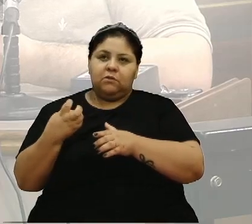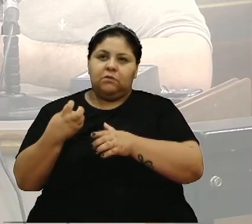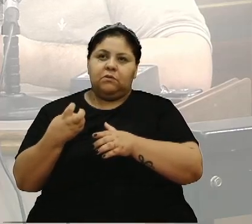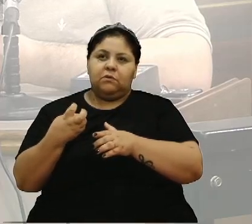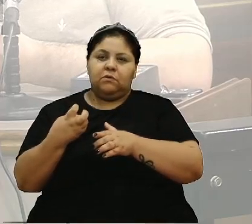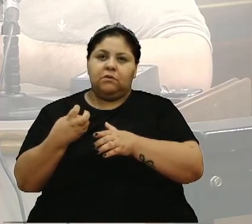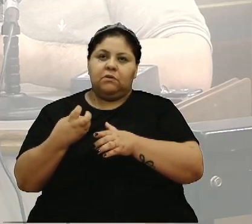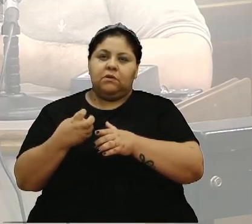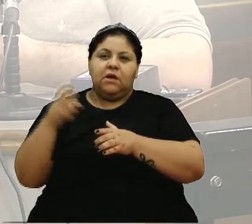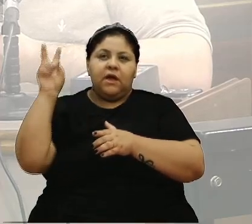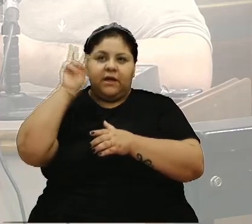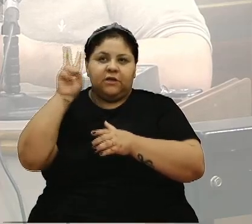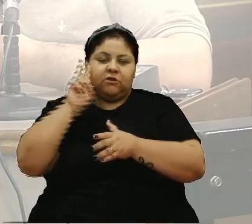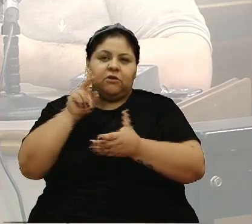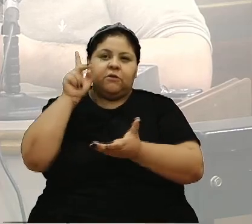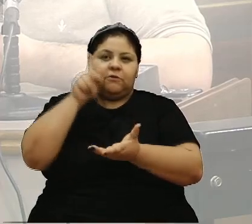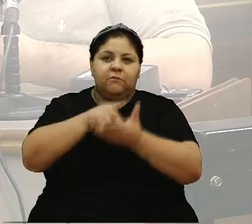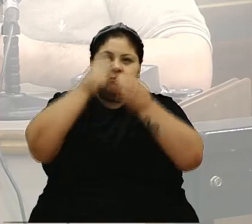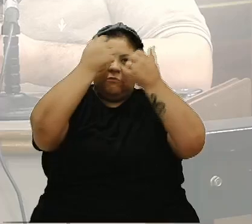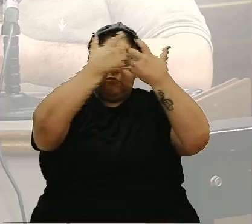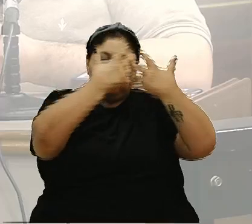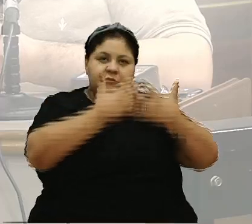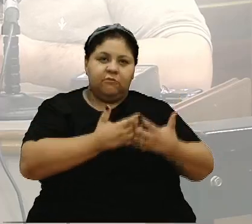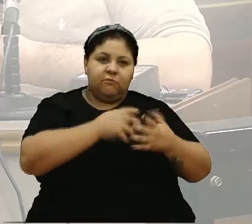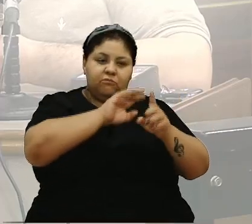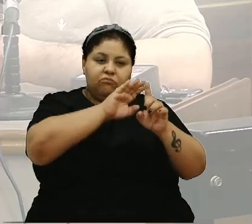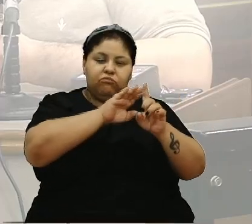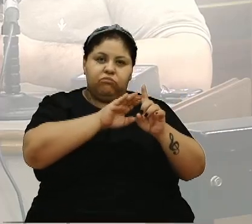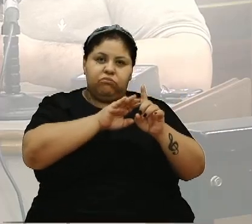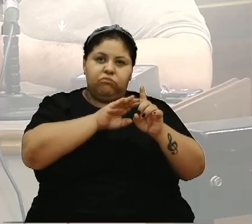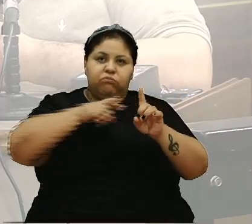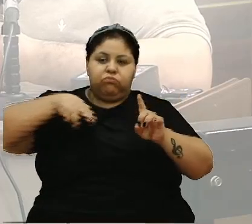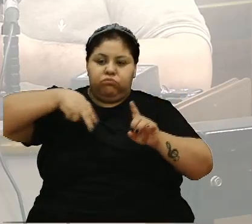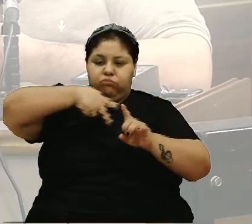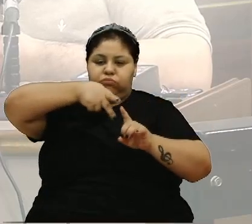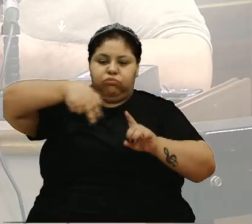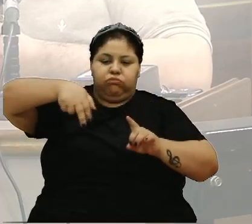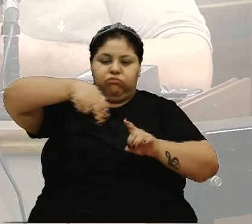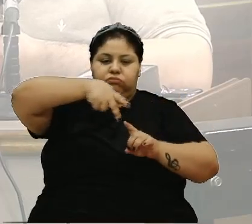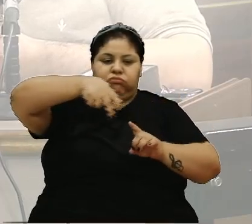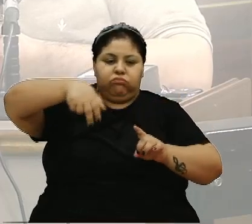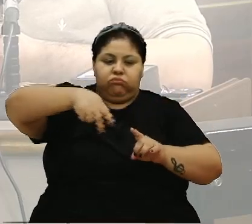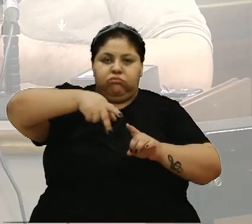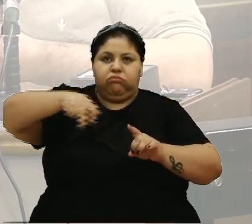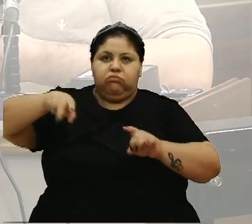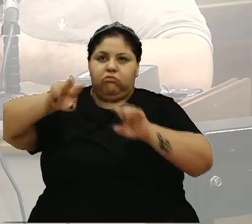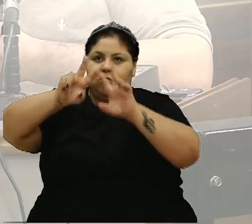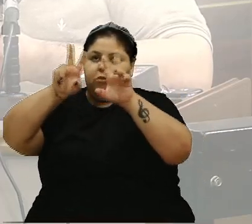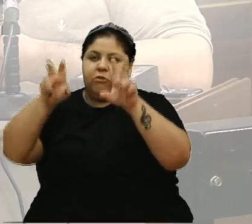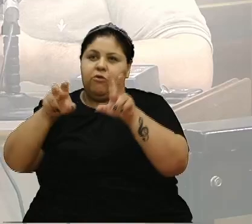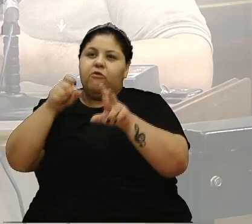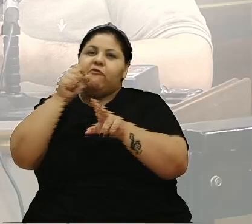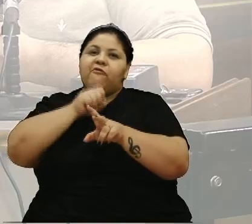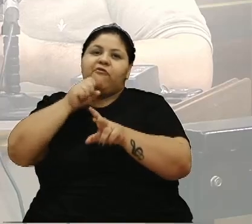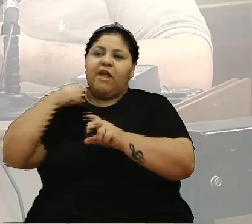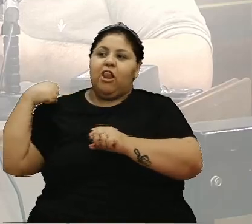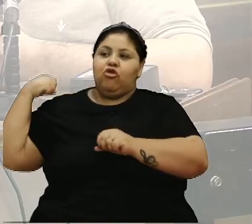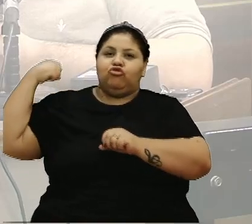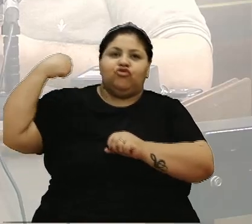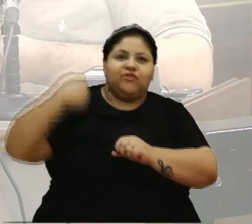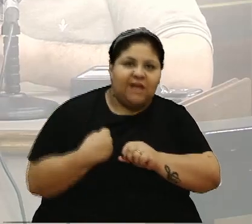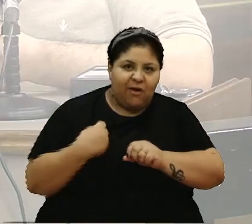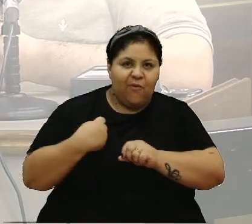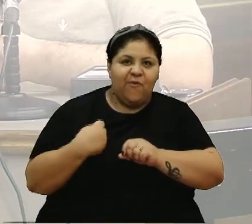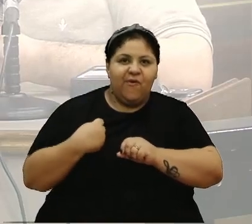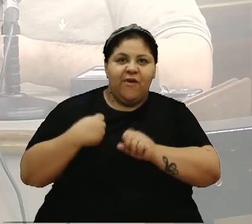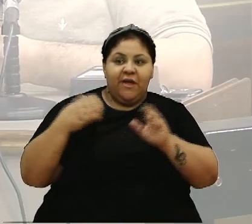Marco Bortolai se tornou andarilho ou, entre aspas, o velho do saco, que assustava as crianças